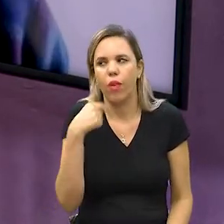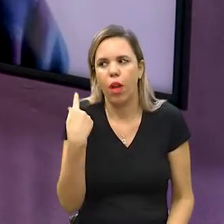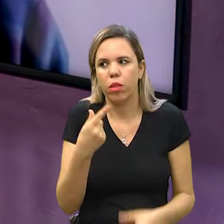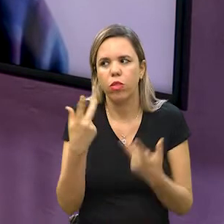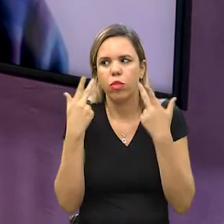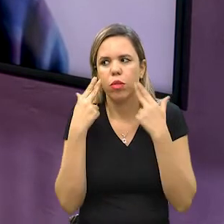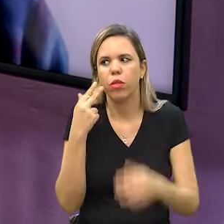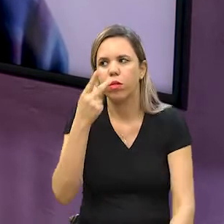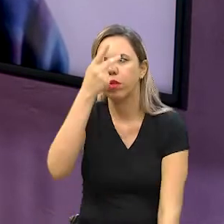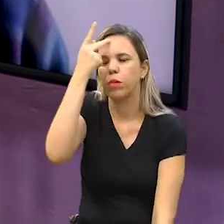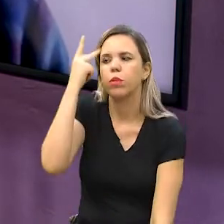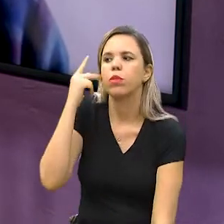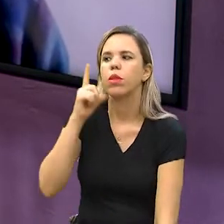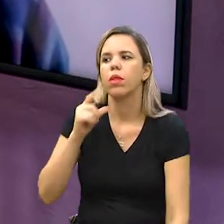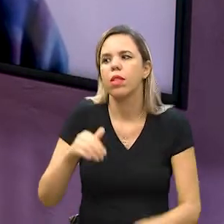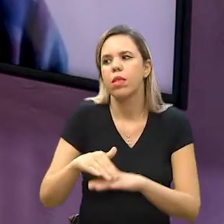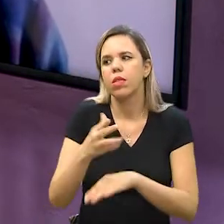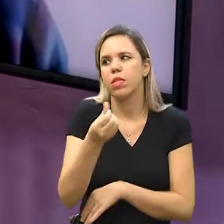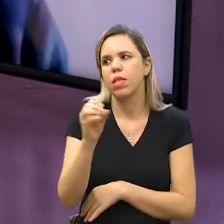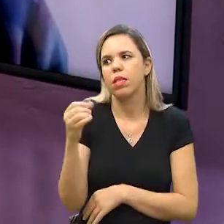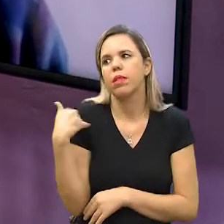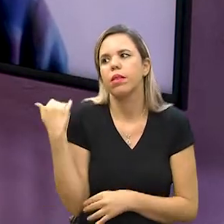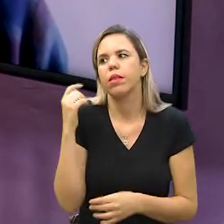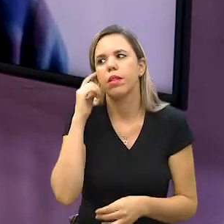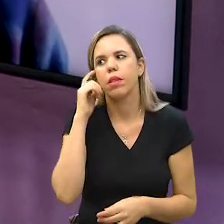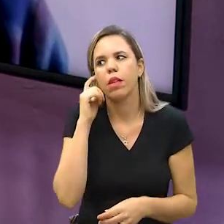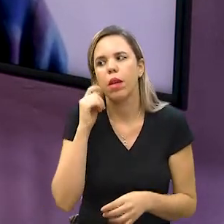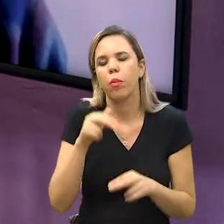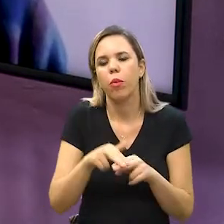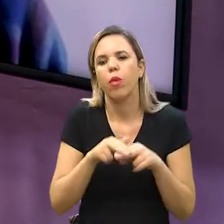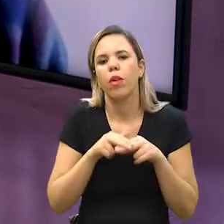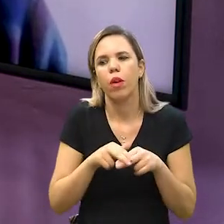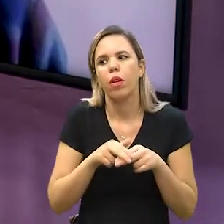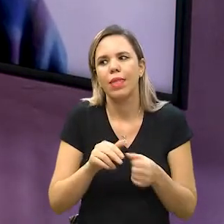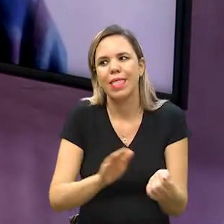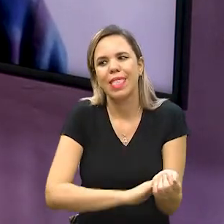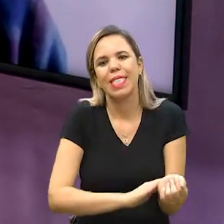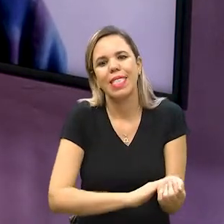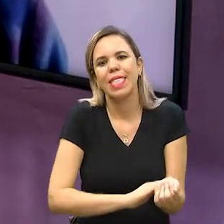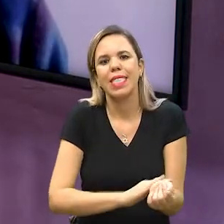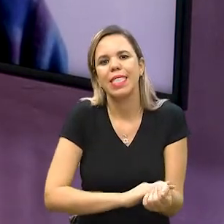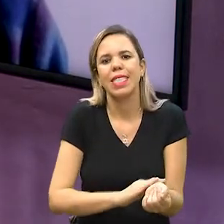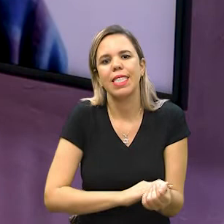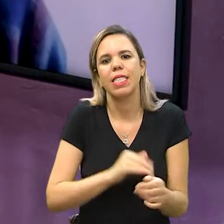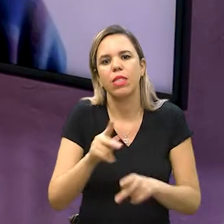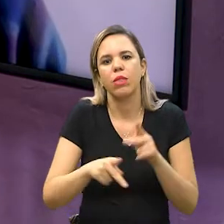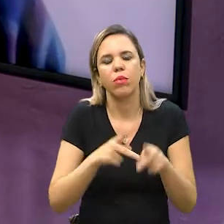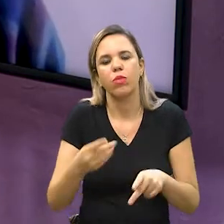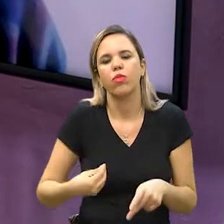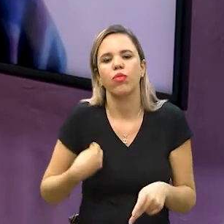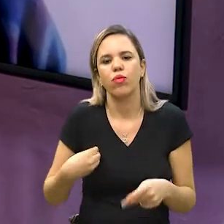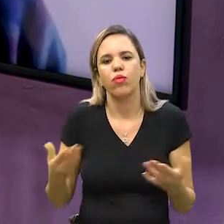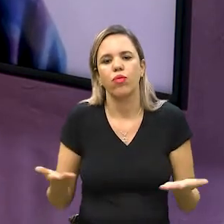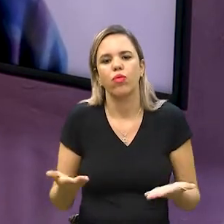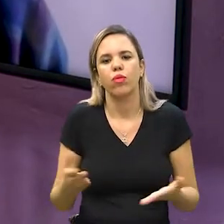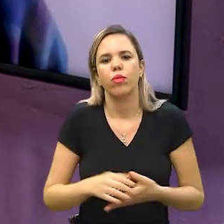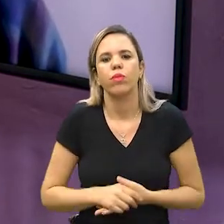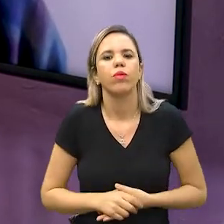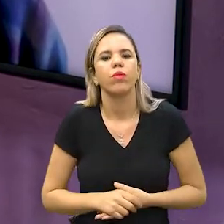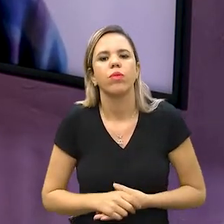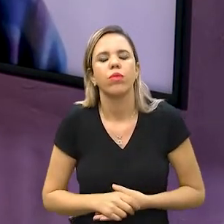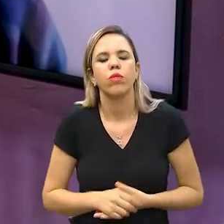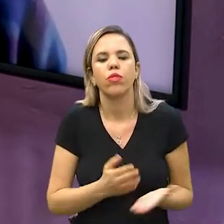que é mais frequente nas pessoas aí acima de 60 anos, mas por causa do estresse que muita gente vive hoje em